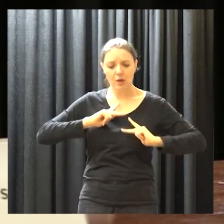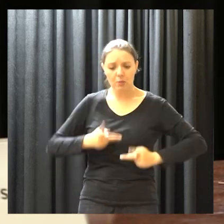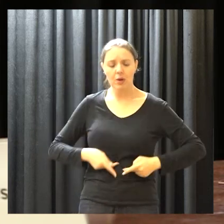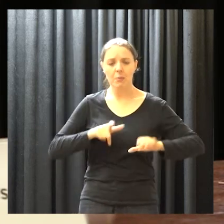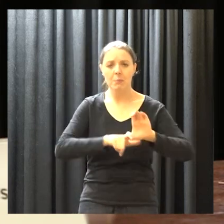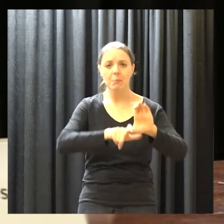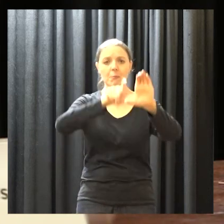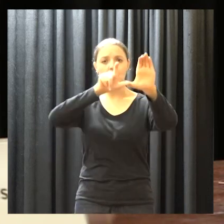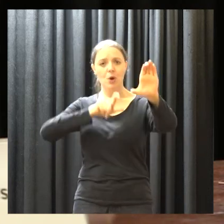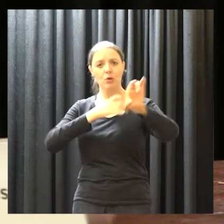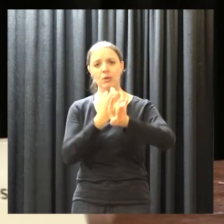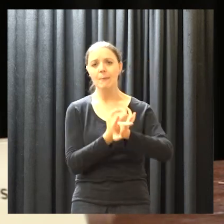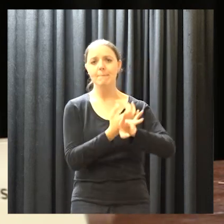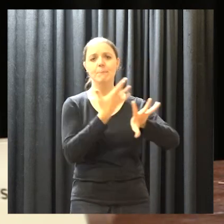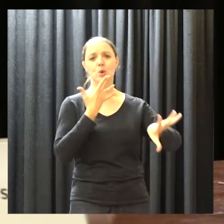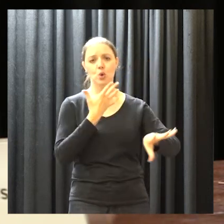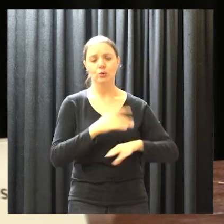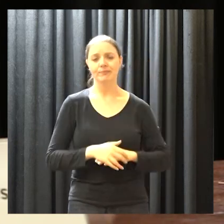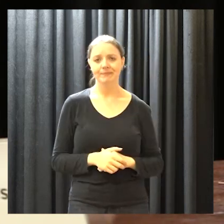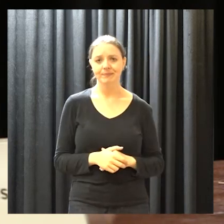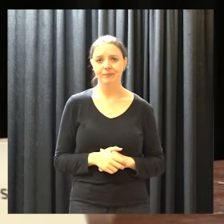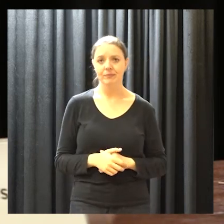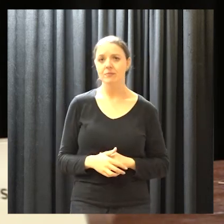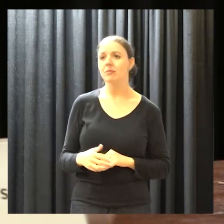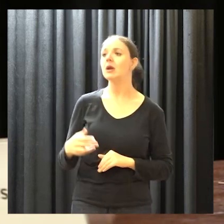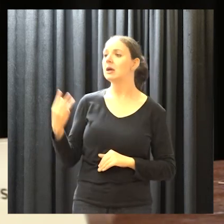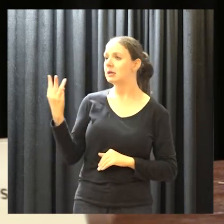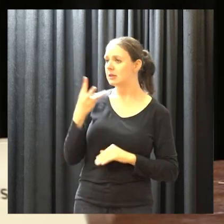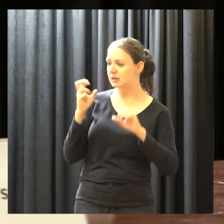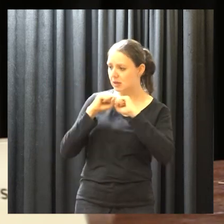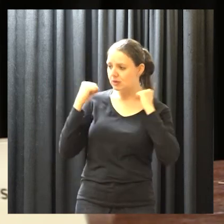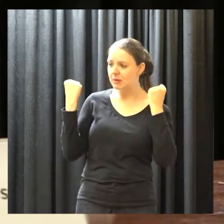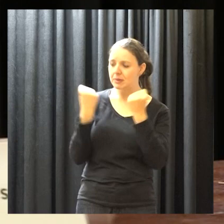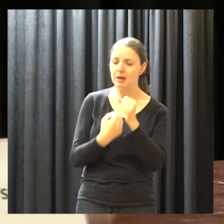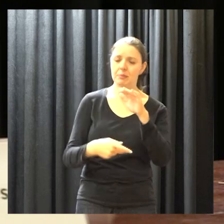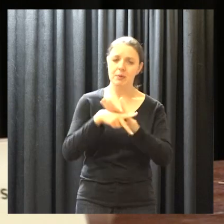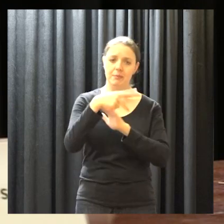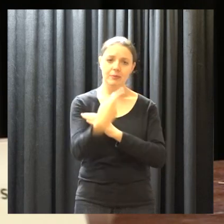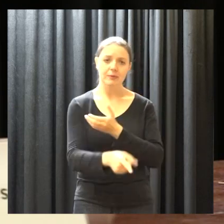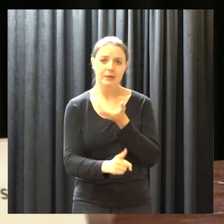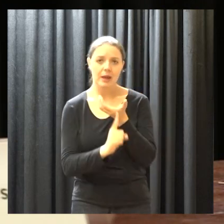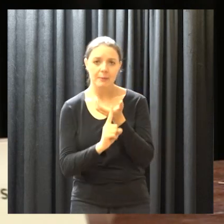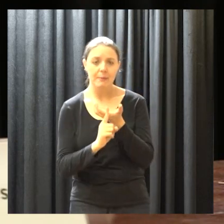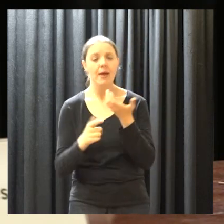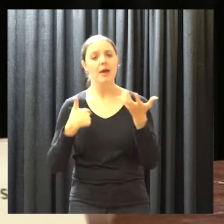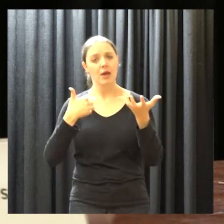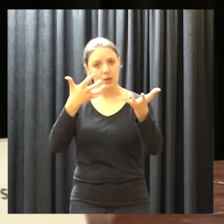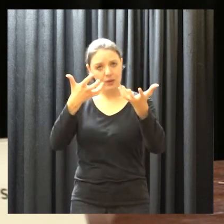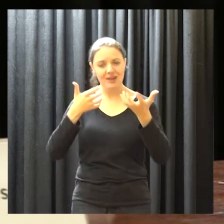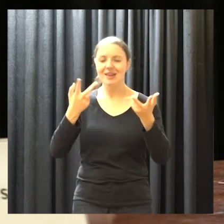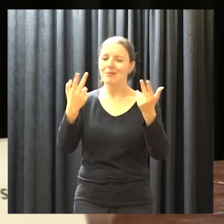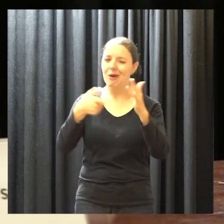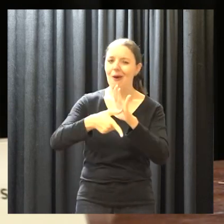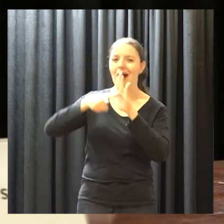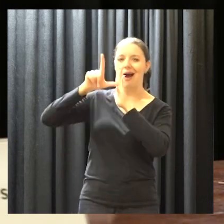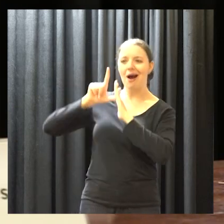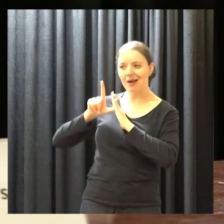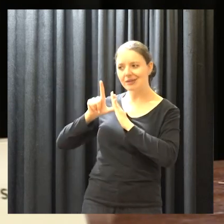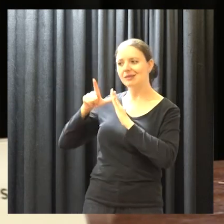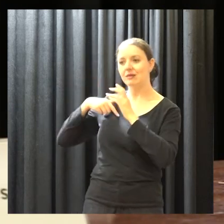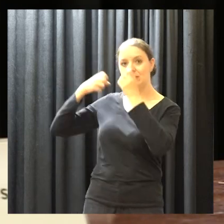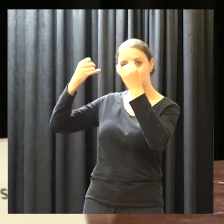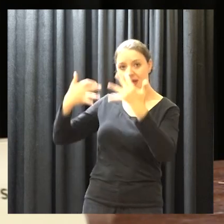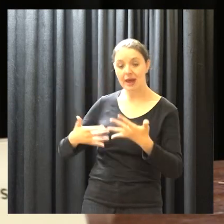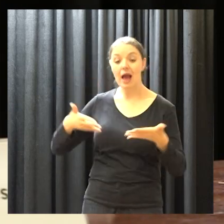terceira edição deste importante evento promovido pelo CRP, gostaria, como comuniquei na introdução do meu